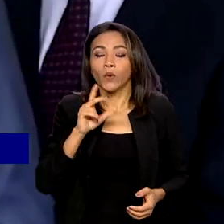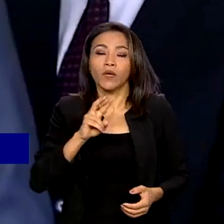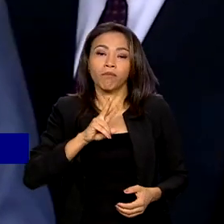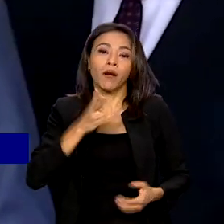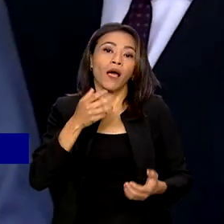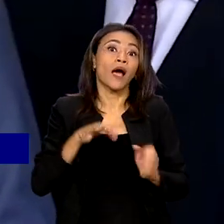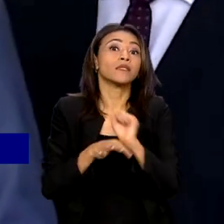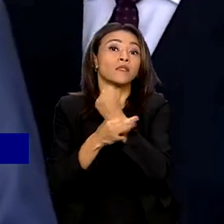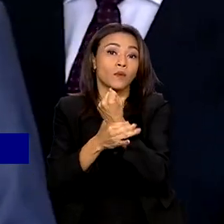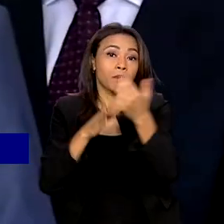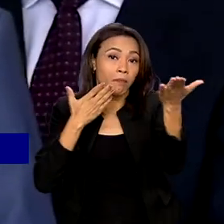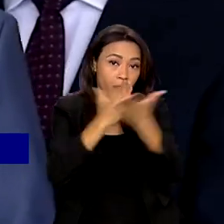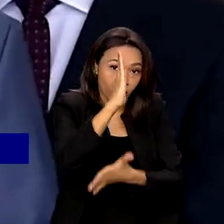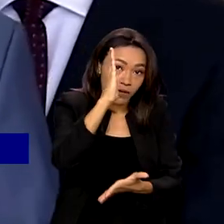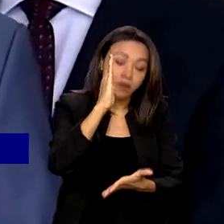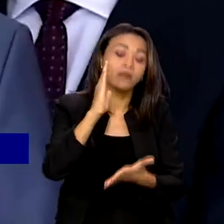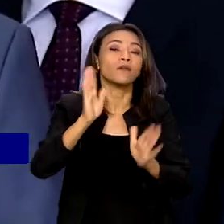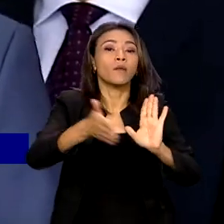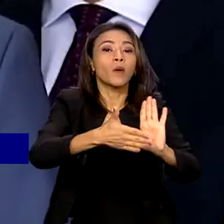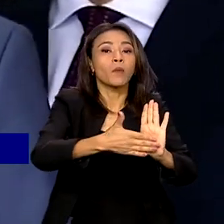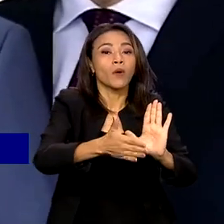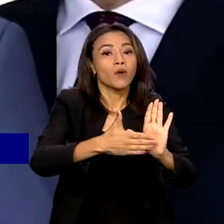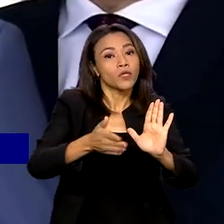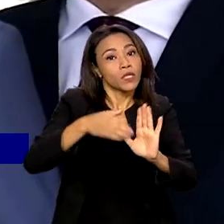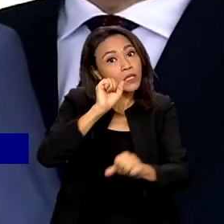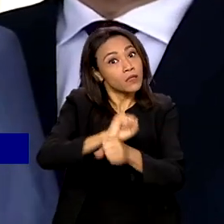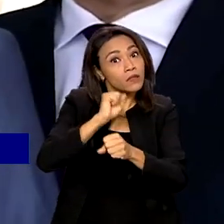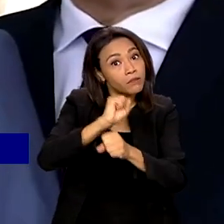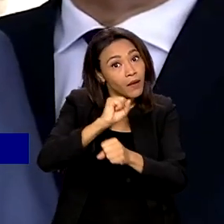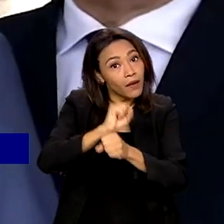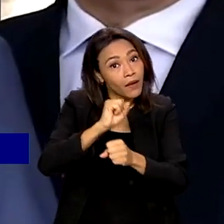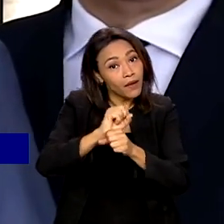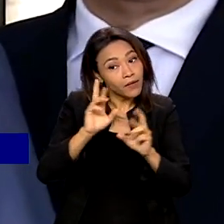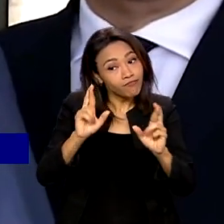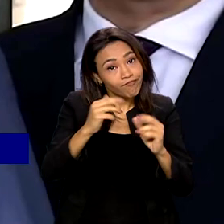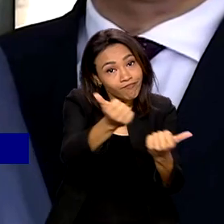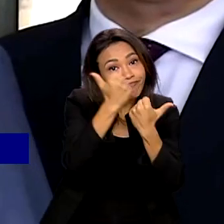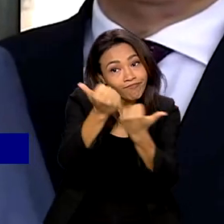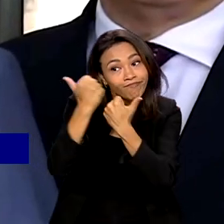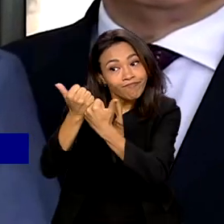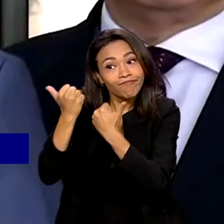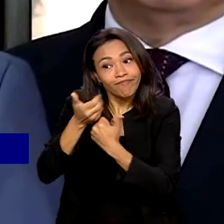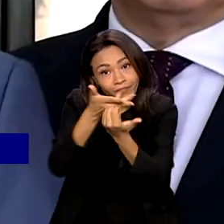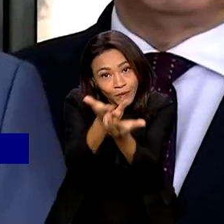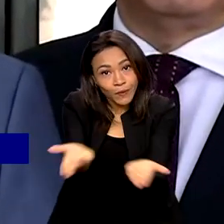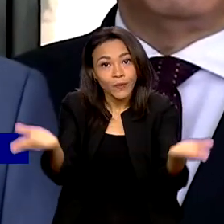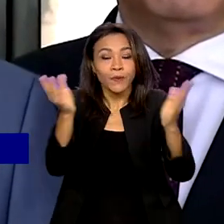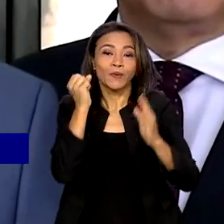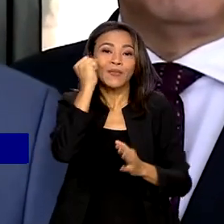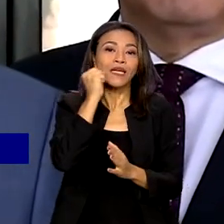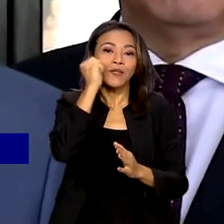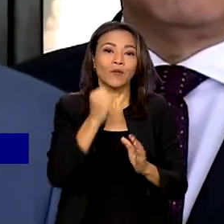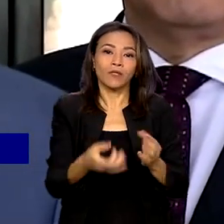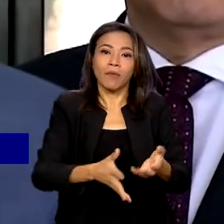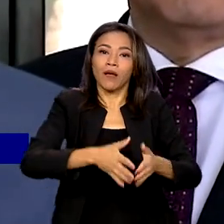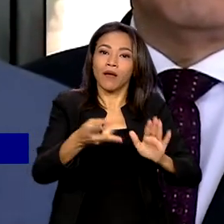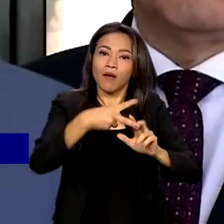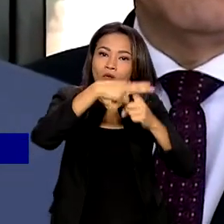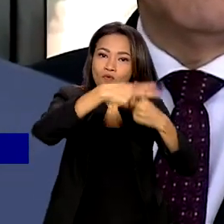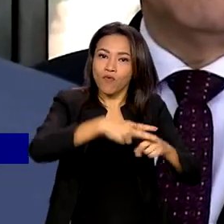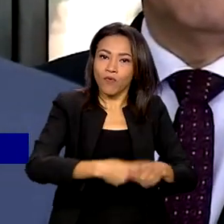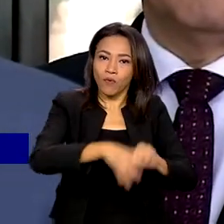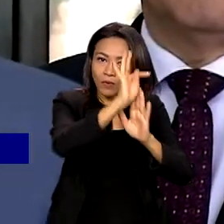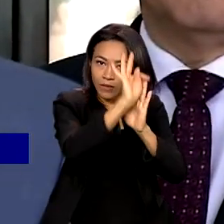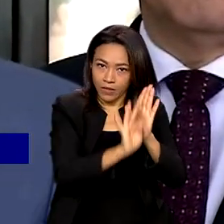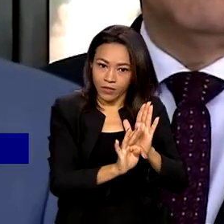reforma tributária e disse que aguarda as contribuições e sugestões dos senadores para o texto. Estamos confiantes